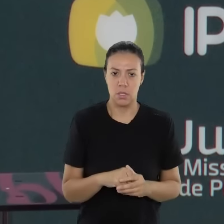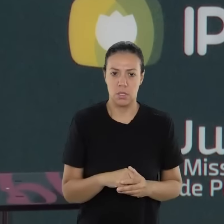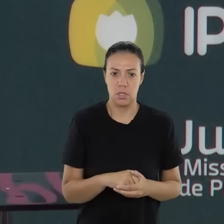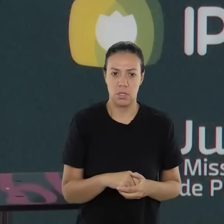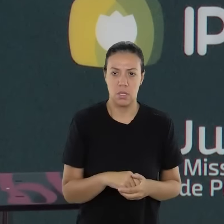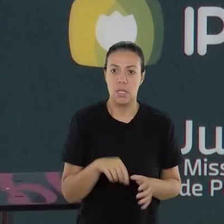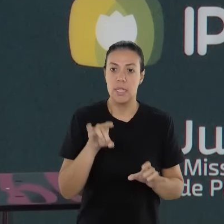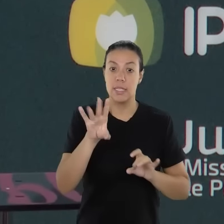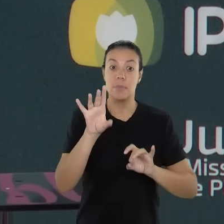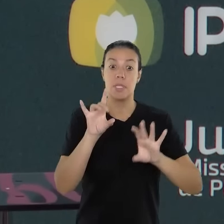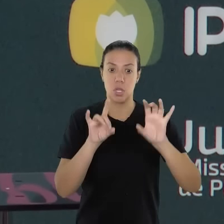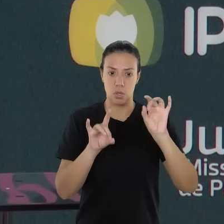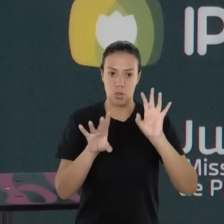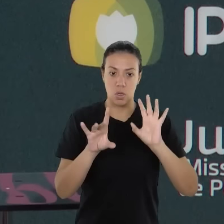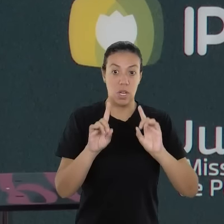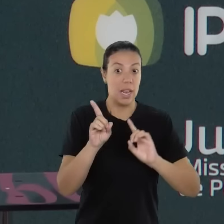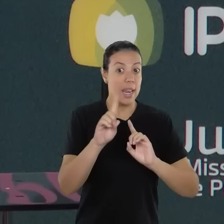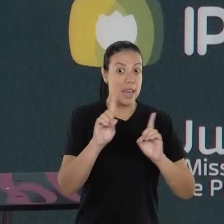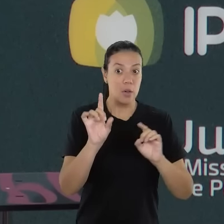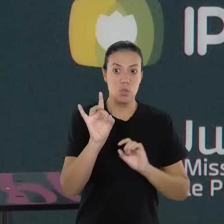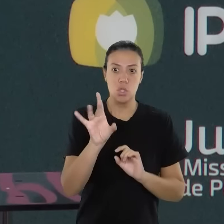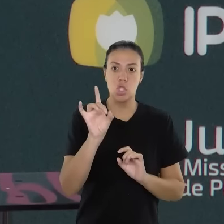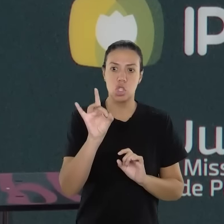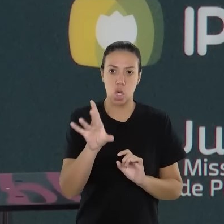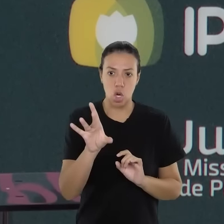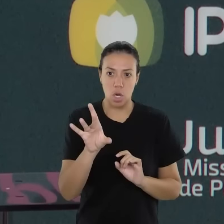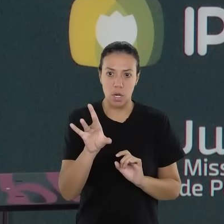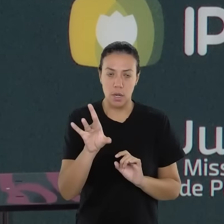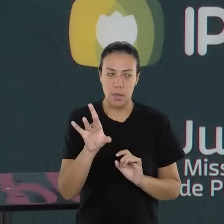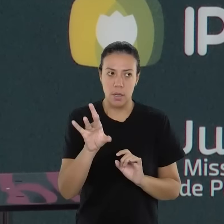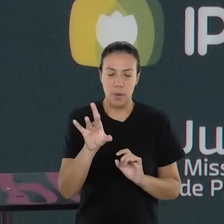Ela não é para o mundo, é para a igreja.